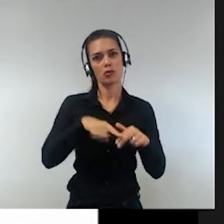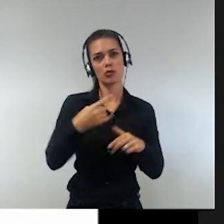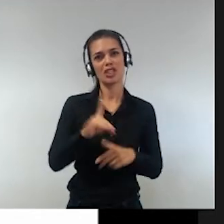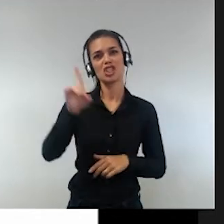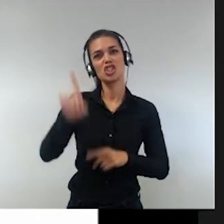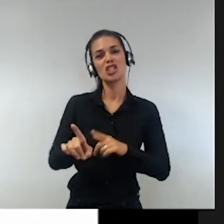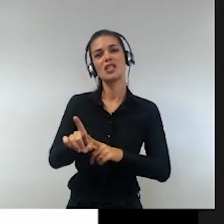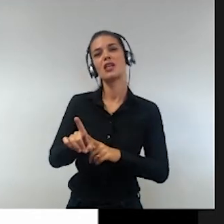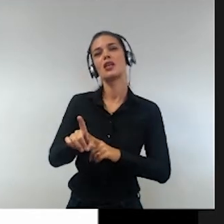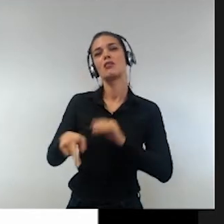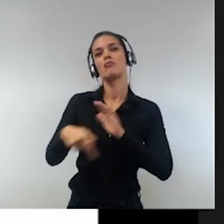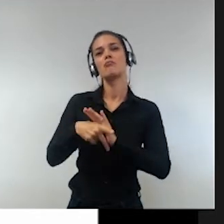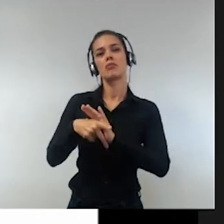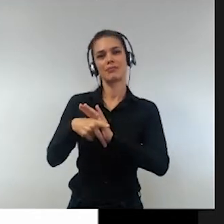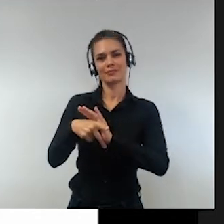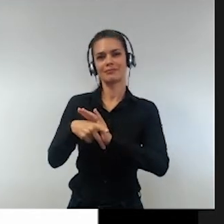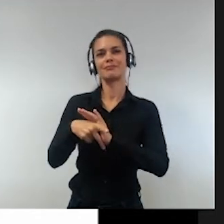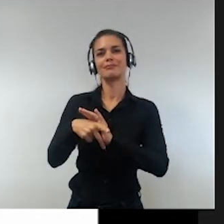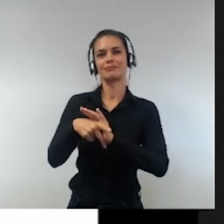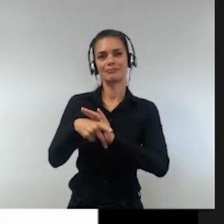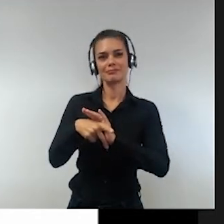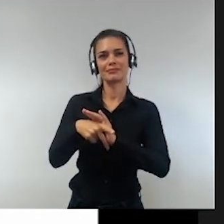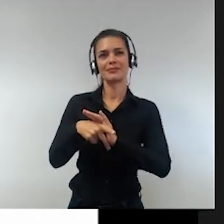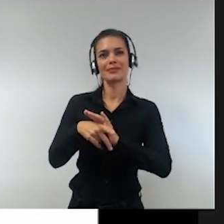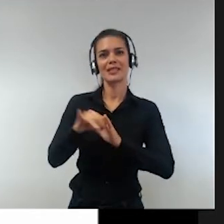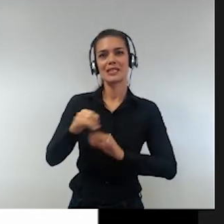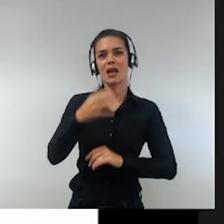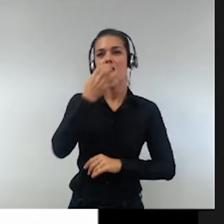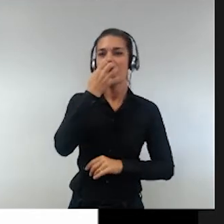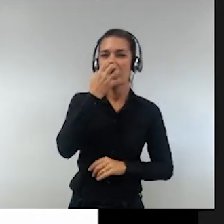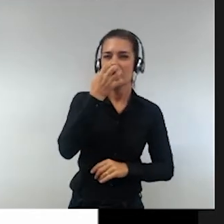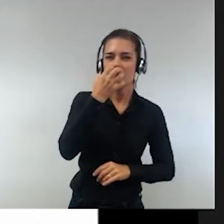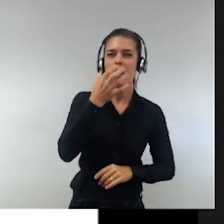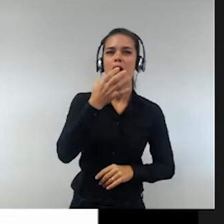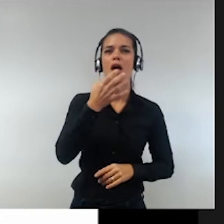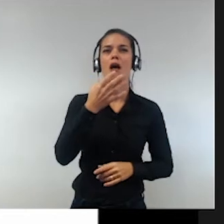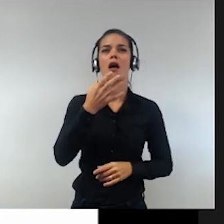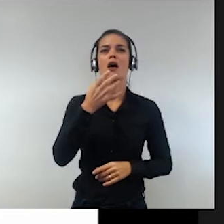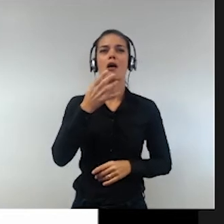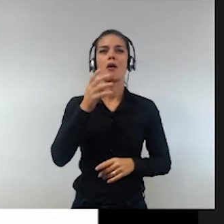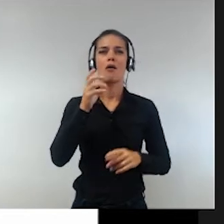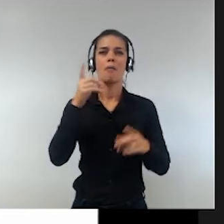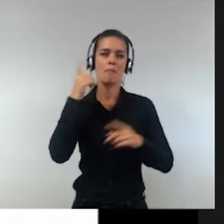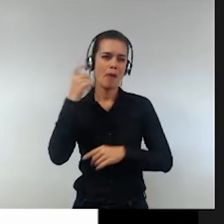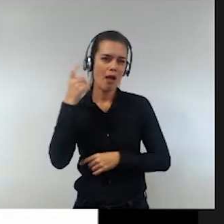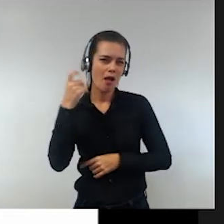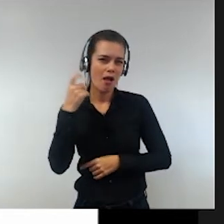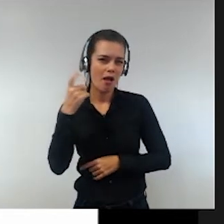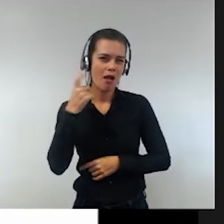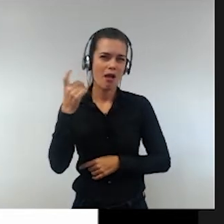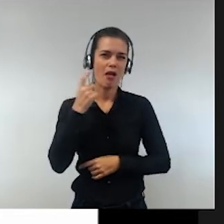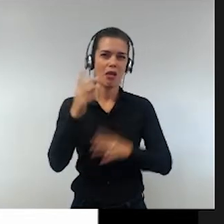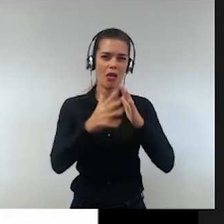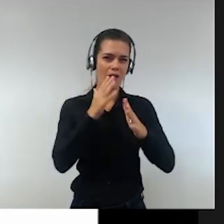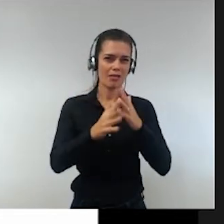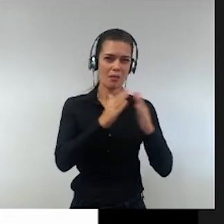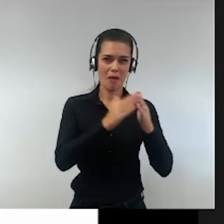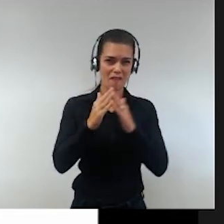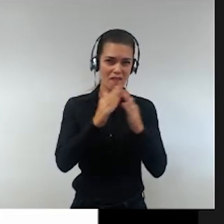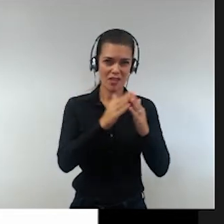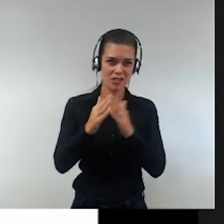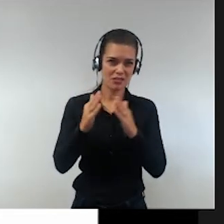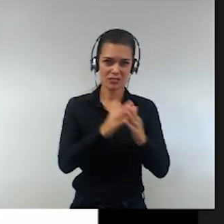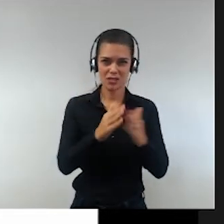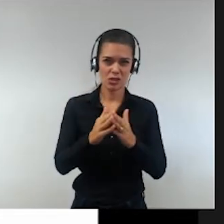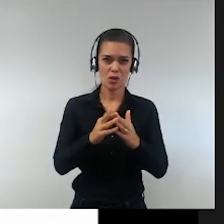direito de propriedade. A situação do animal fazer barulho ou incomodar o teu vizinho não é, repito, como no slide anterior, tirar